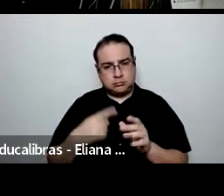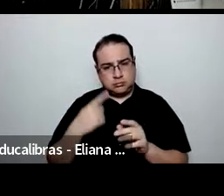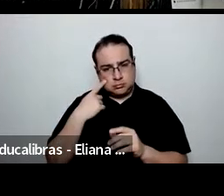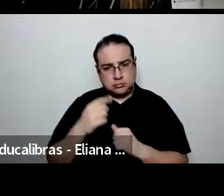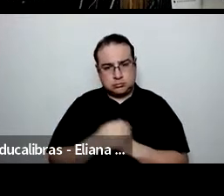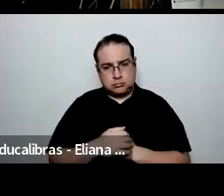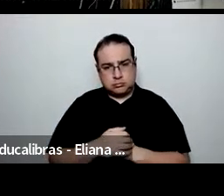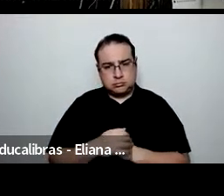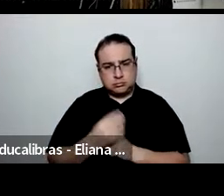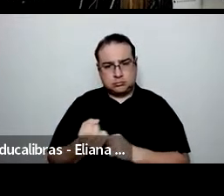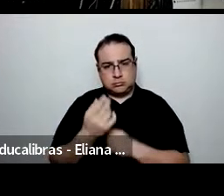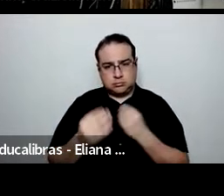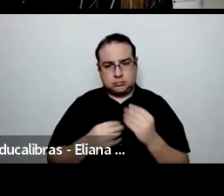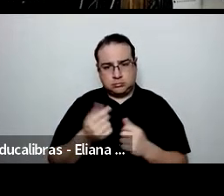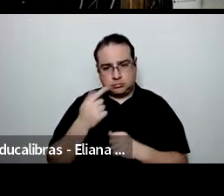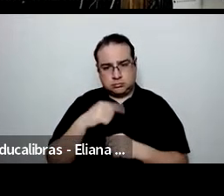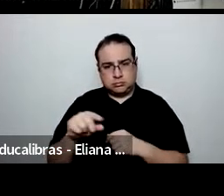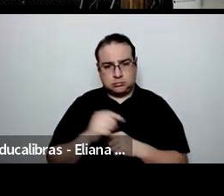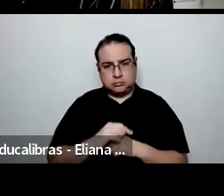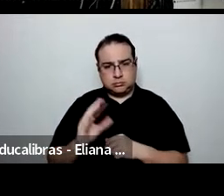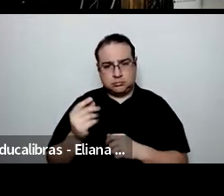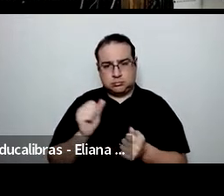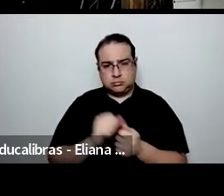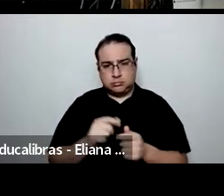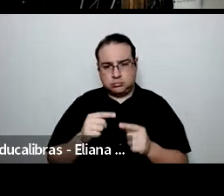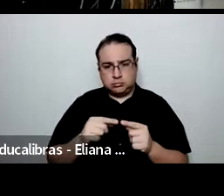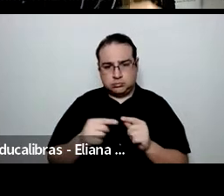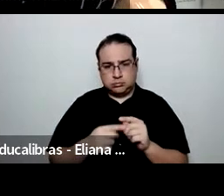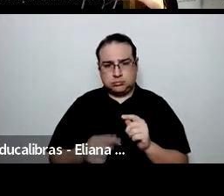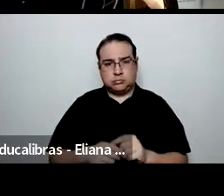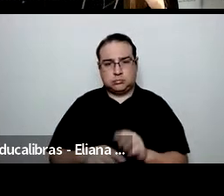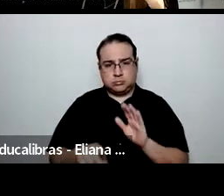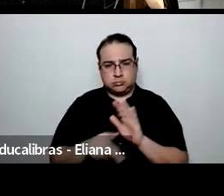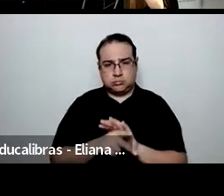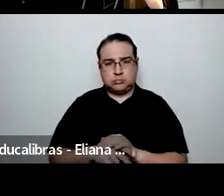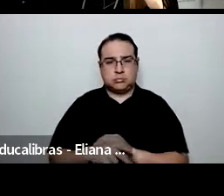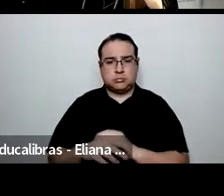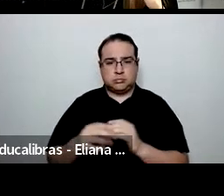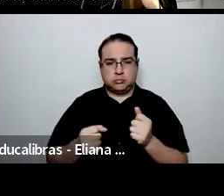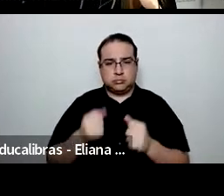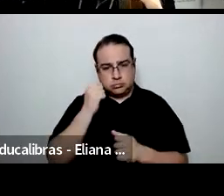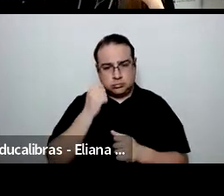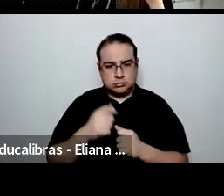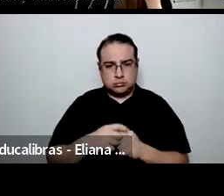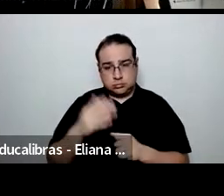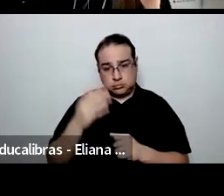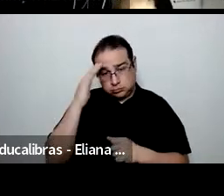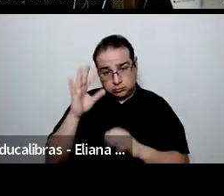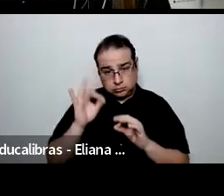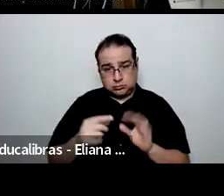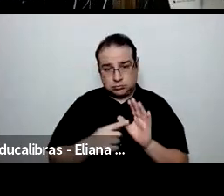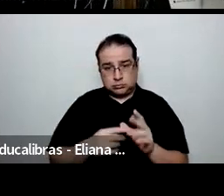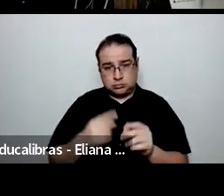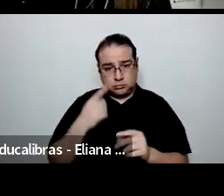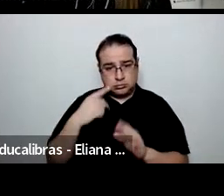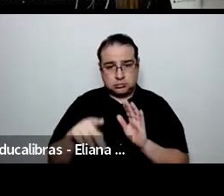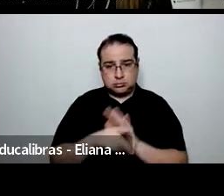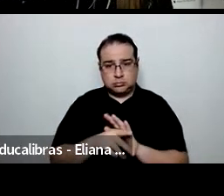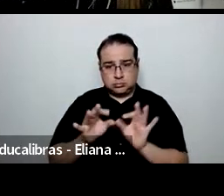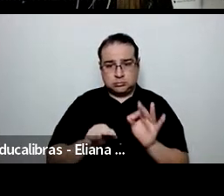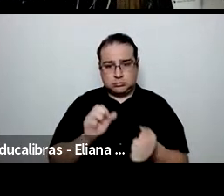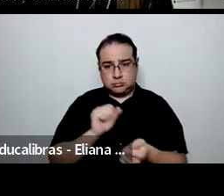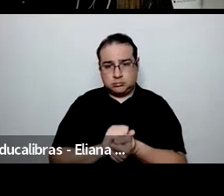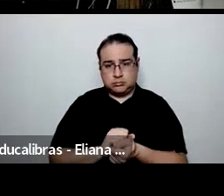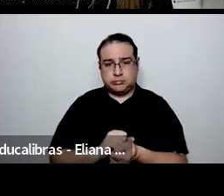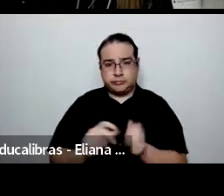de tantos outros que foram arrolados e que foram identificados como proprietários de veículos por não identificar segundo o próprio juiz